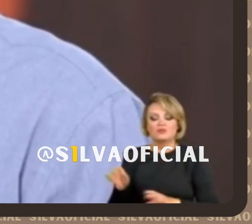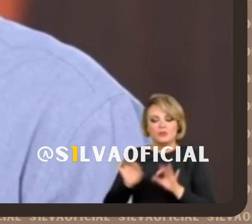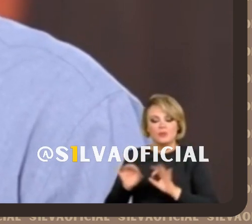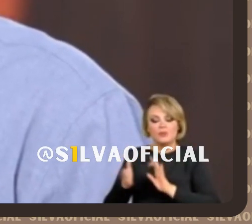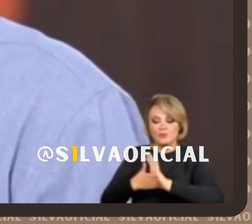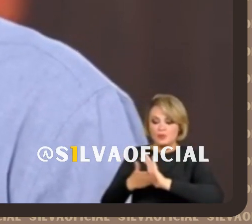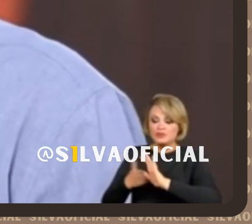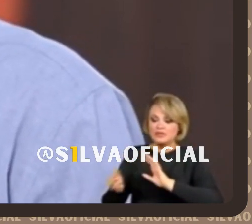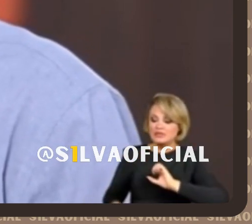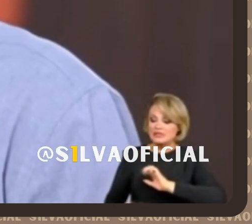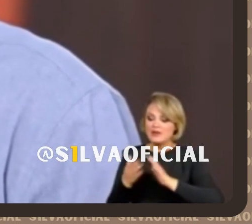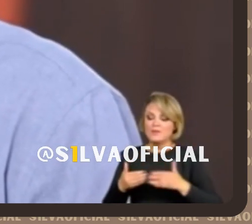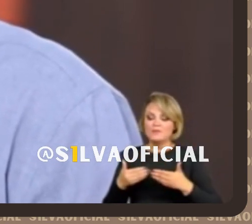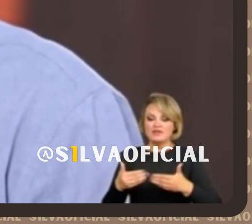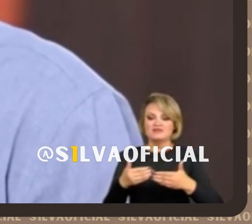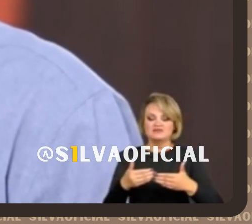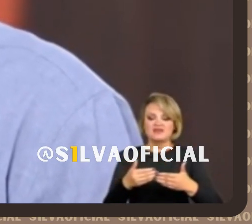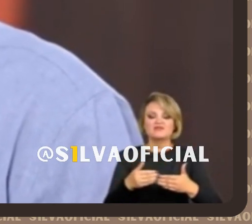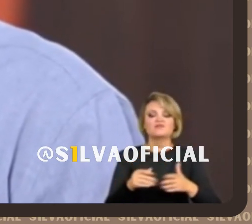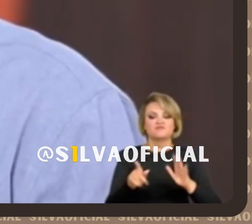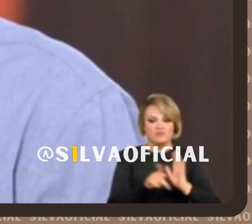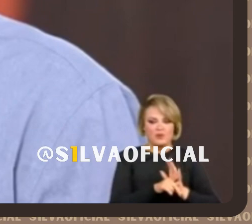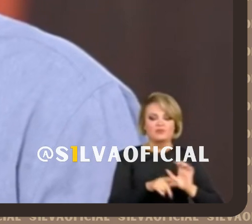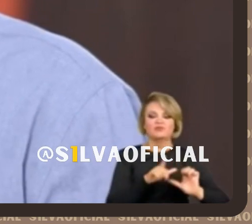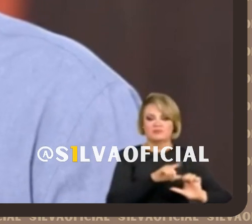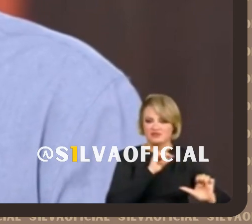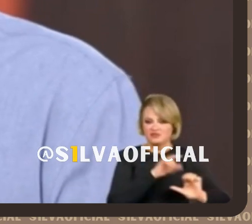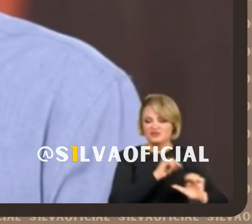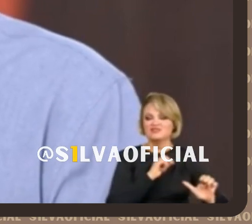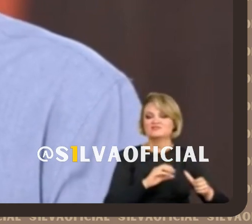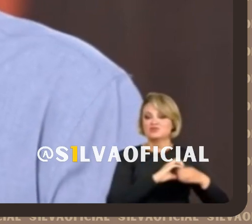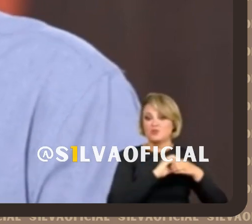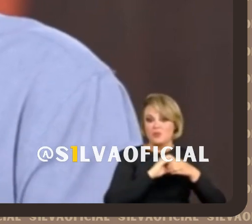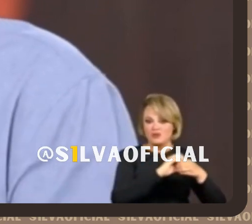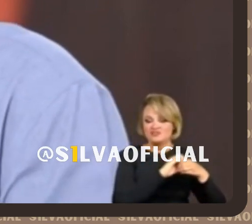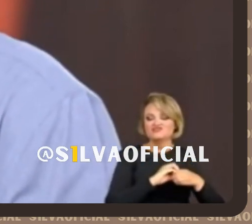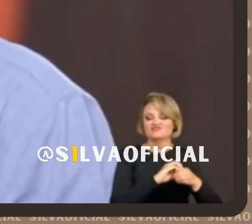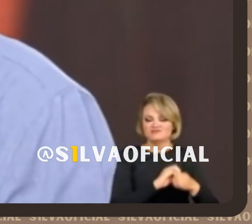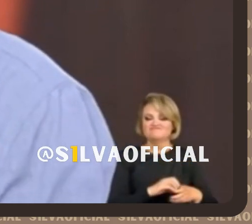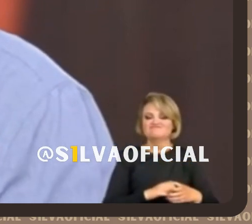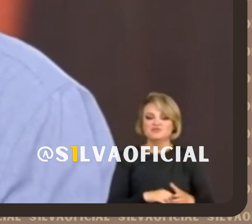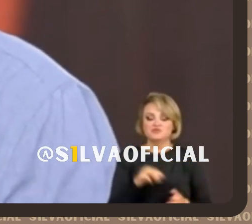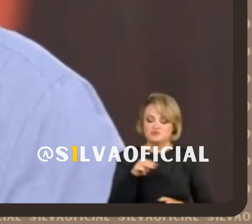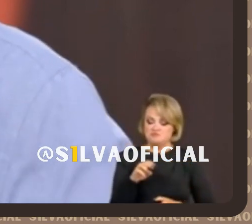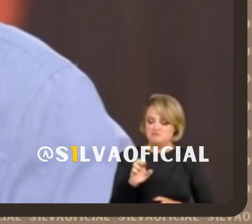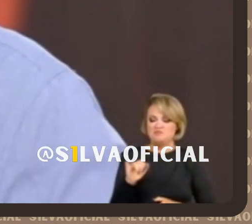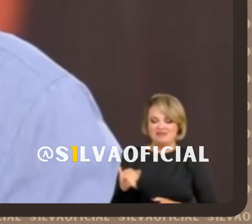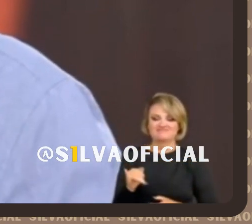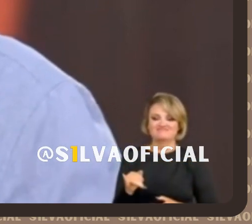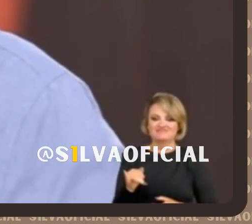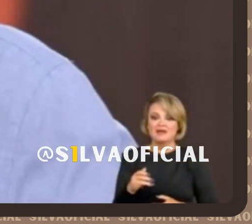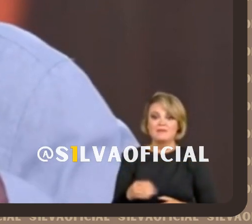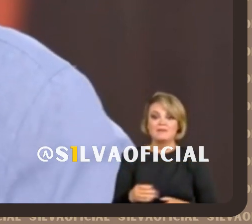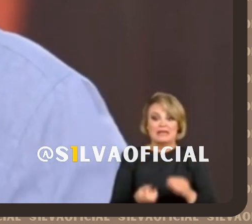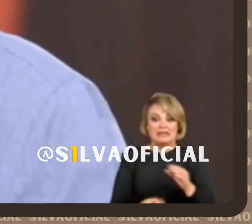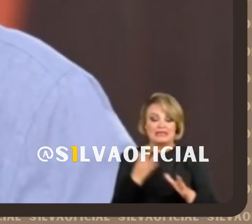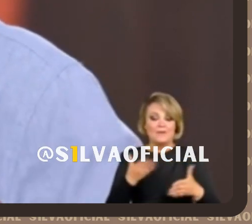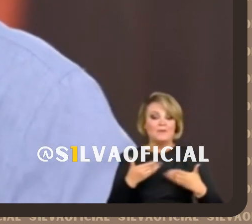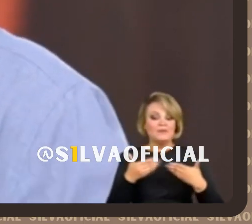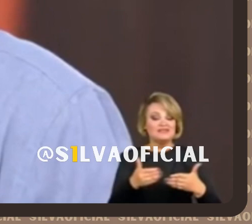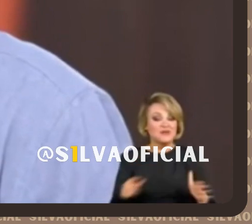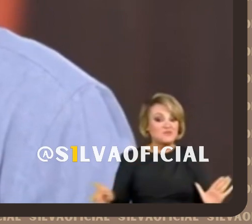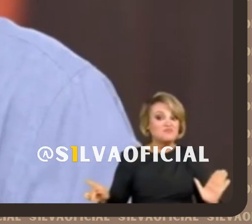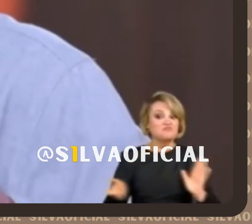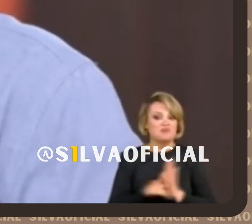das cooperativas e dos empreendedores individuais, para que tenha um ministério específico para cuidar dessa gente, dessa, né, gente que precisa